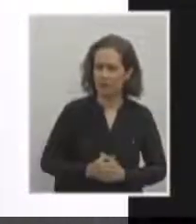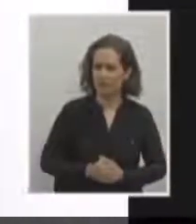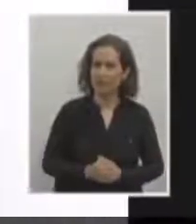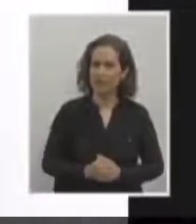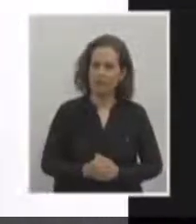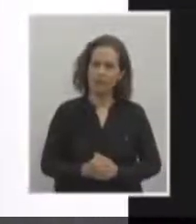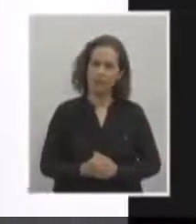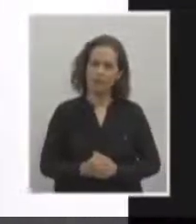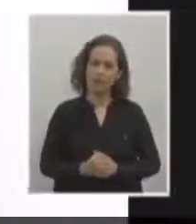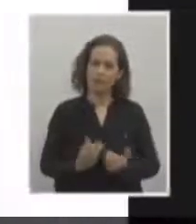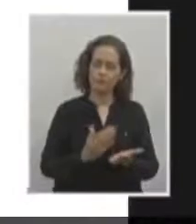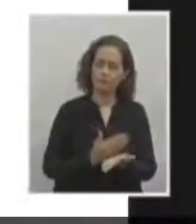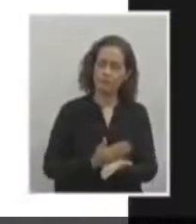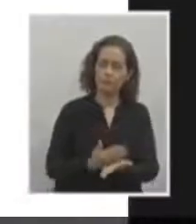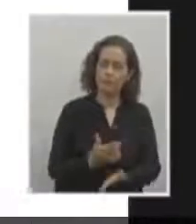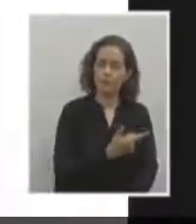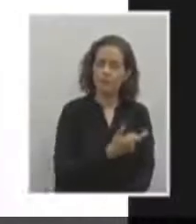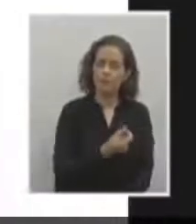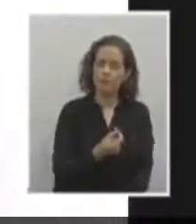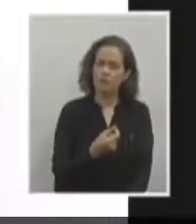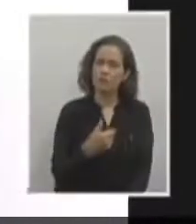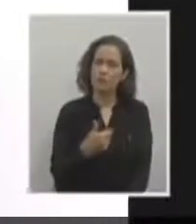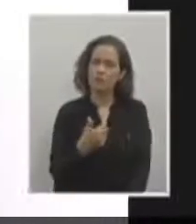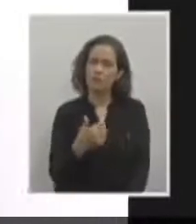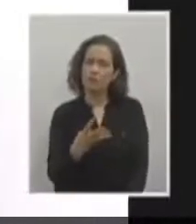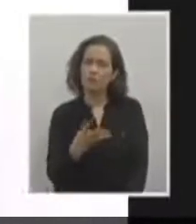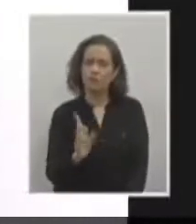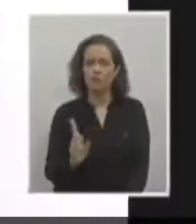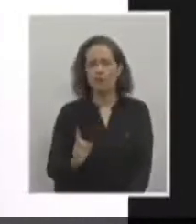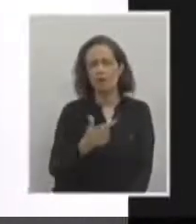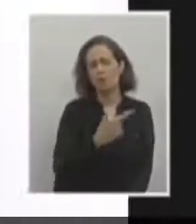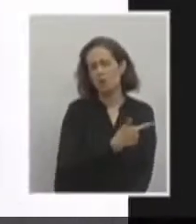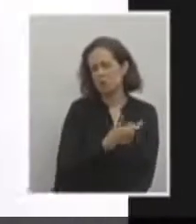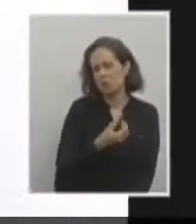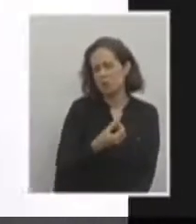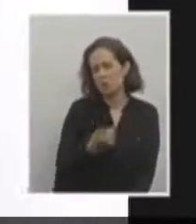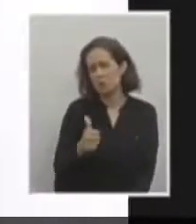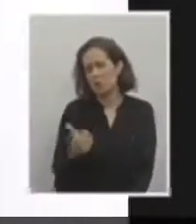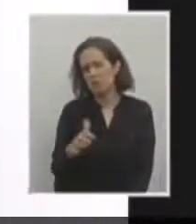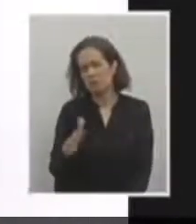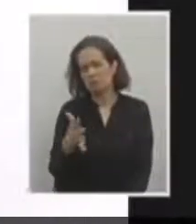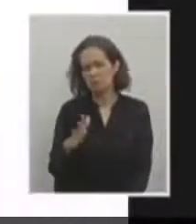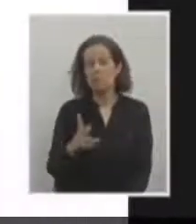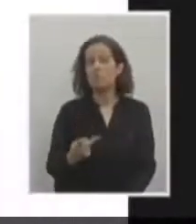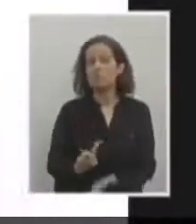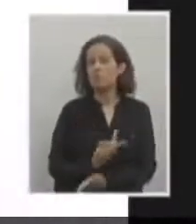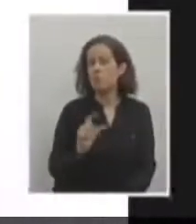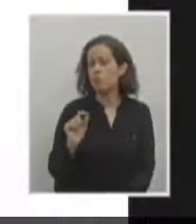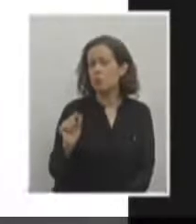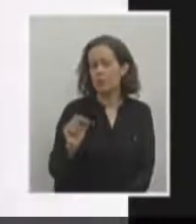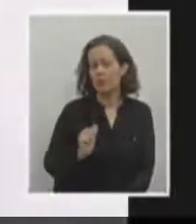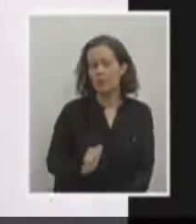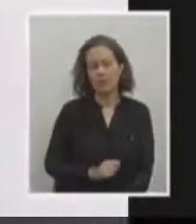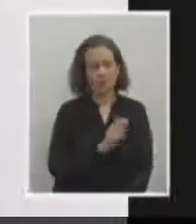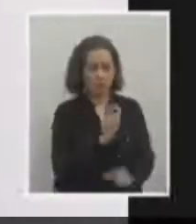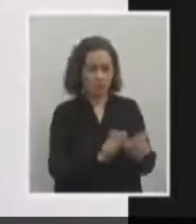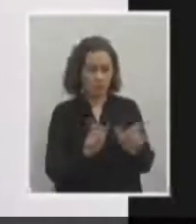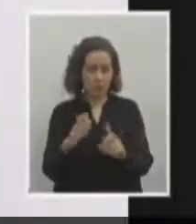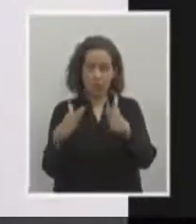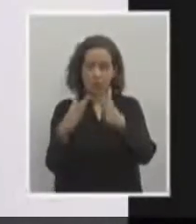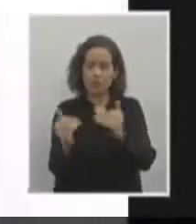de 2014, 2011 ainda, 14, 16, e o que aconteceu? As pessoas solicitavam a